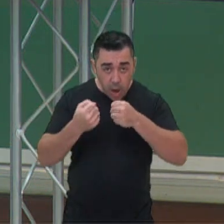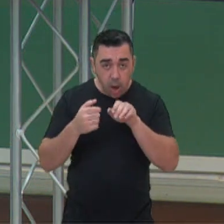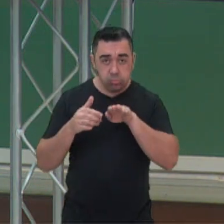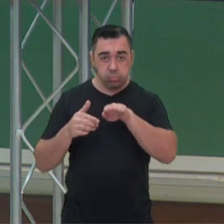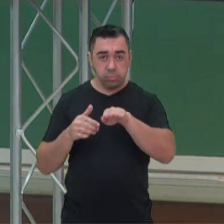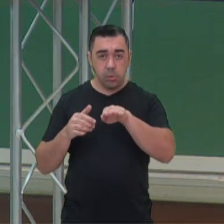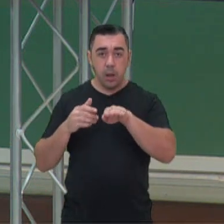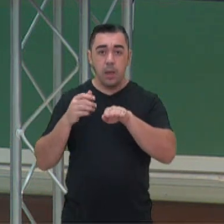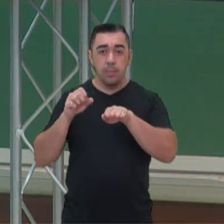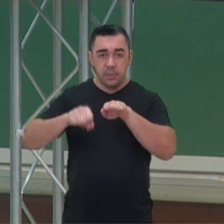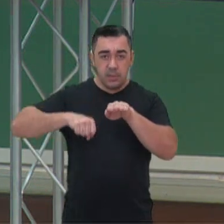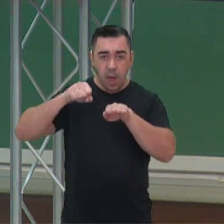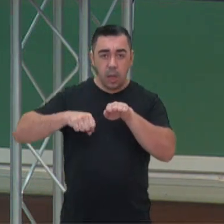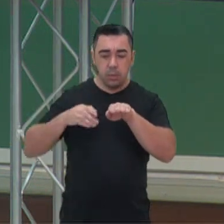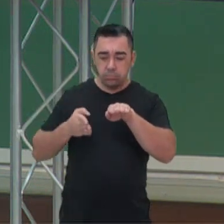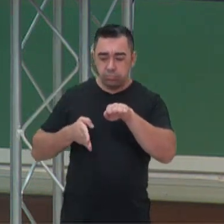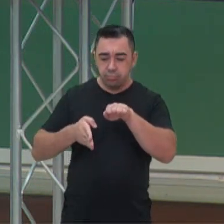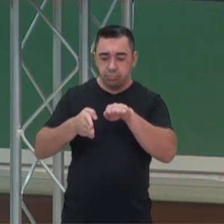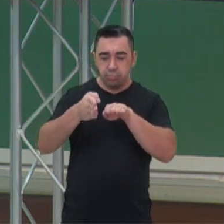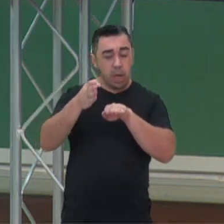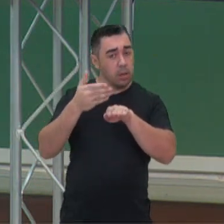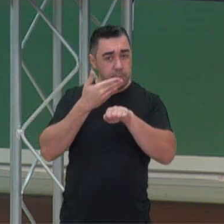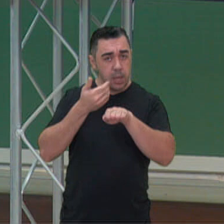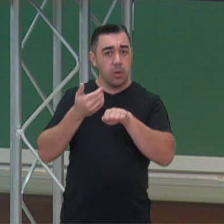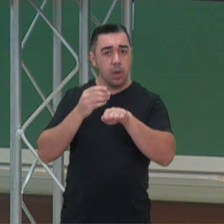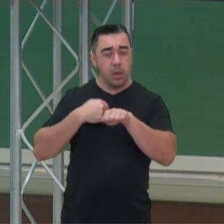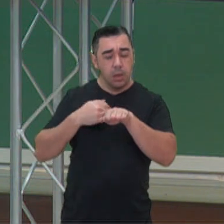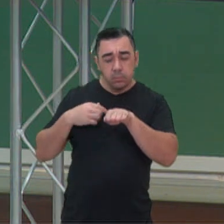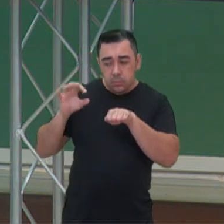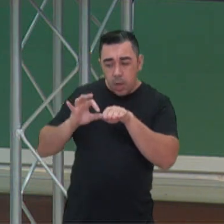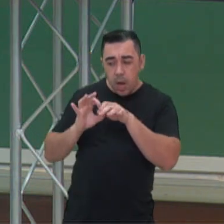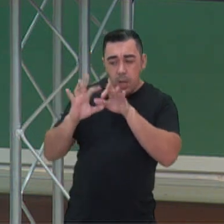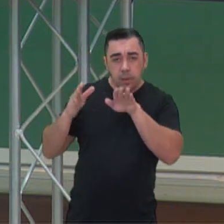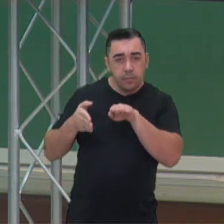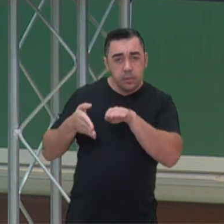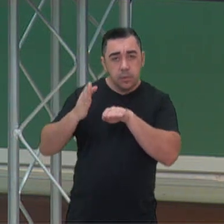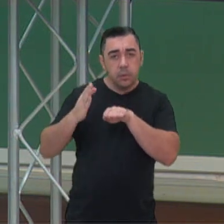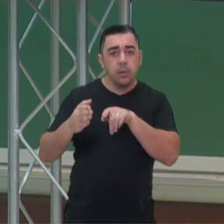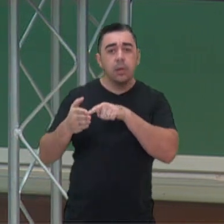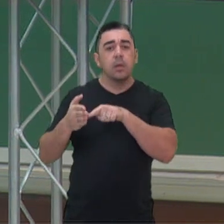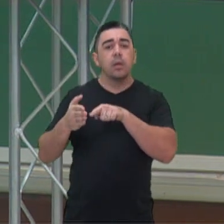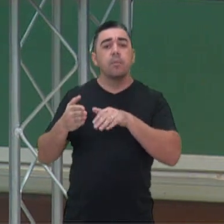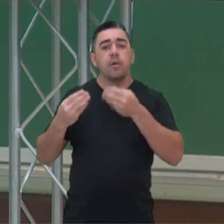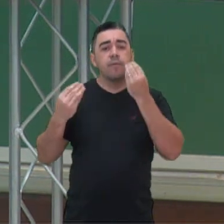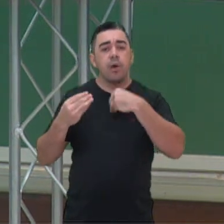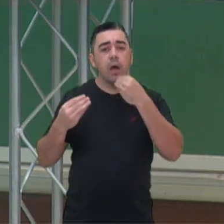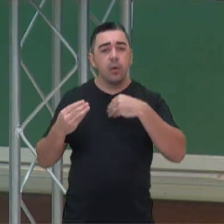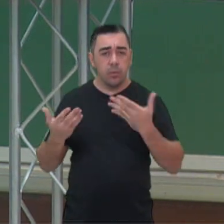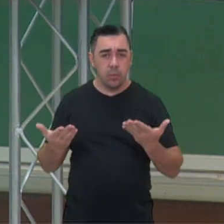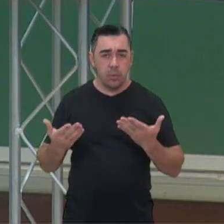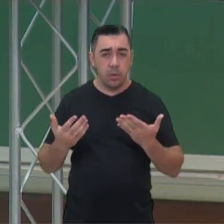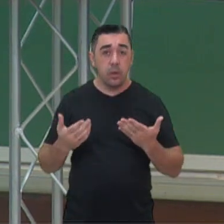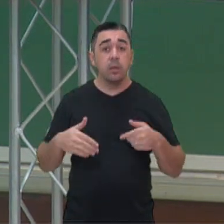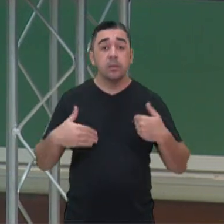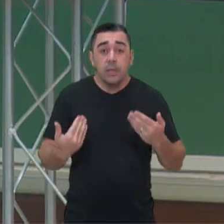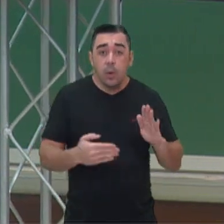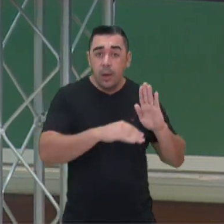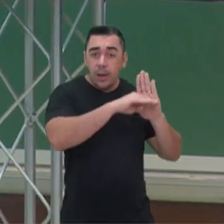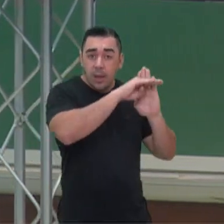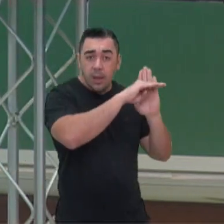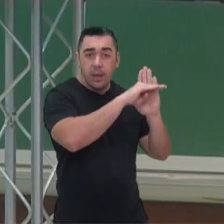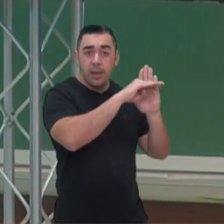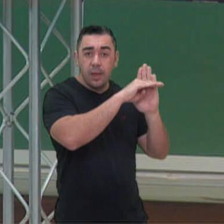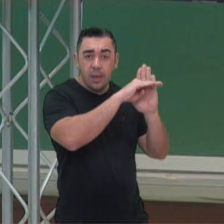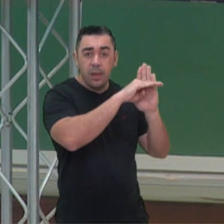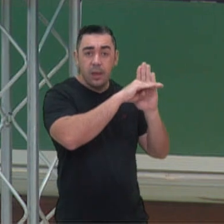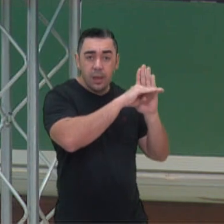de moto, dê a preferência para a bicicleta. Se você está de moto, dê a preferência sempre para o mais fraco. Então, esses códigos são